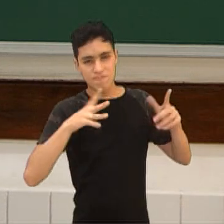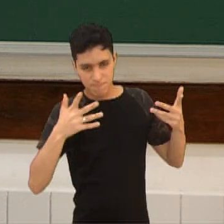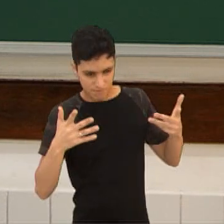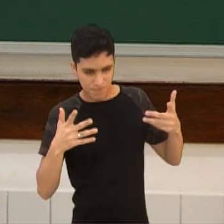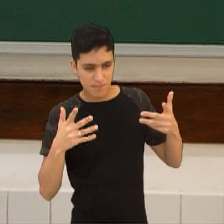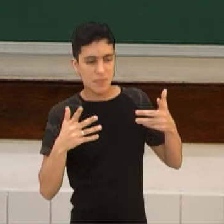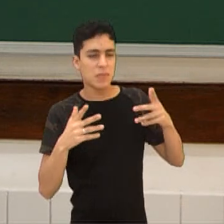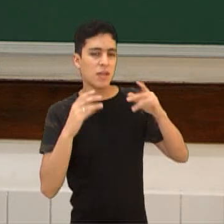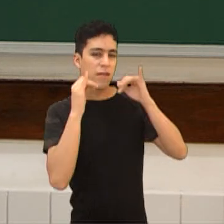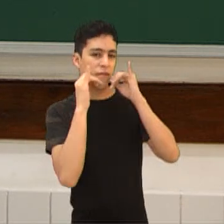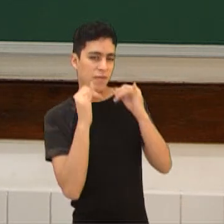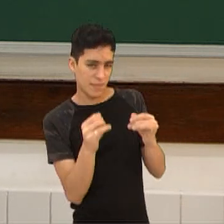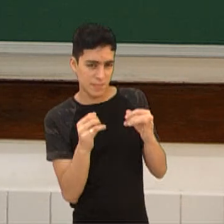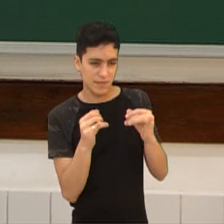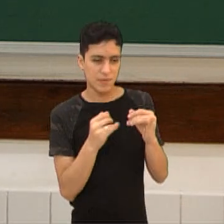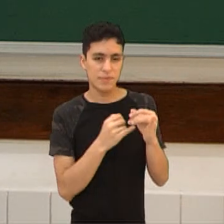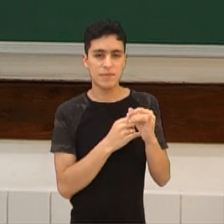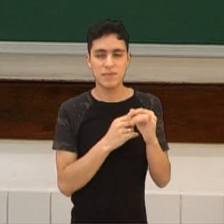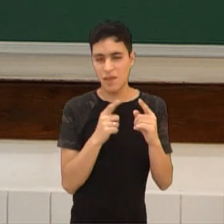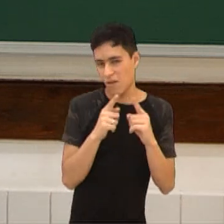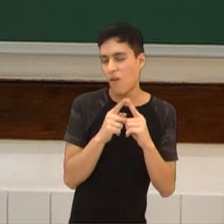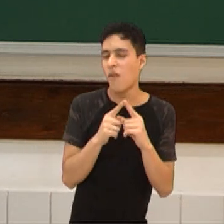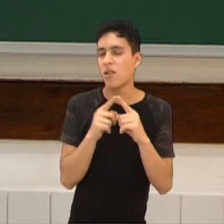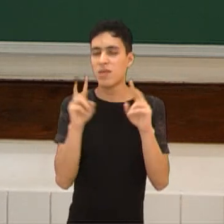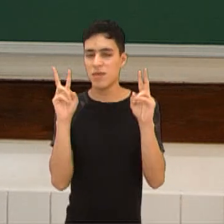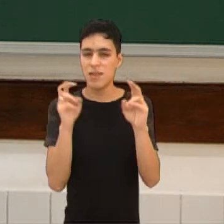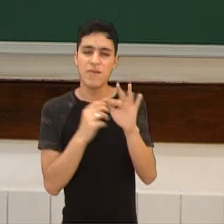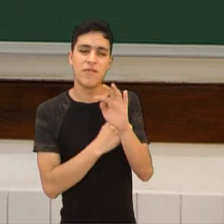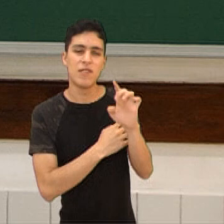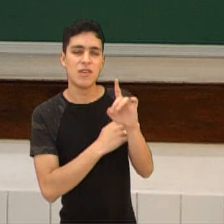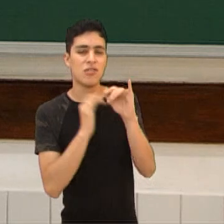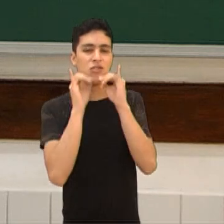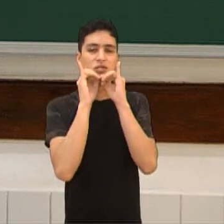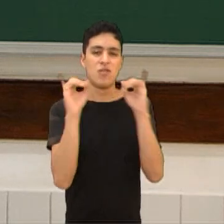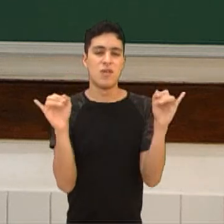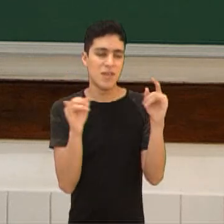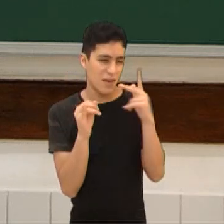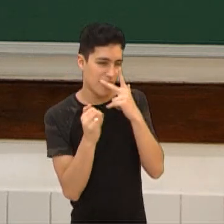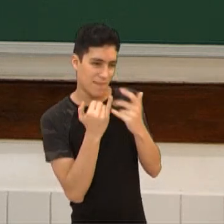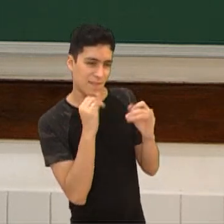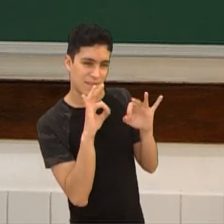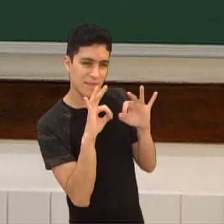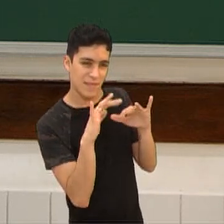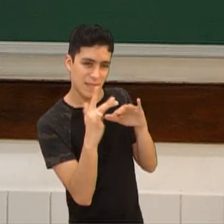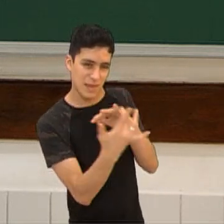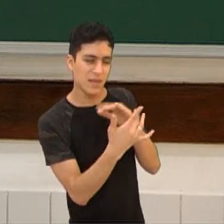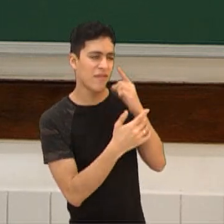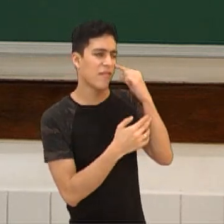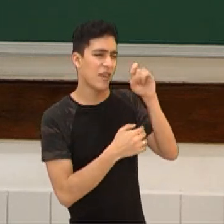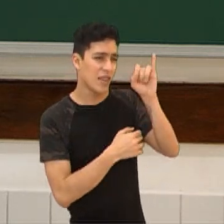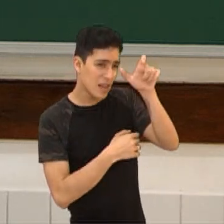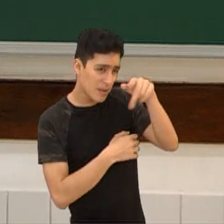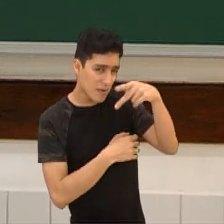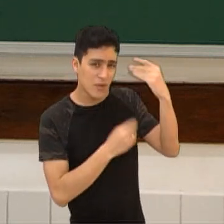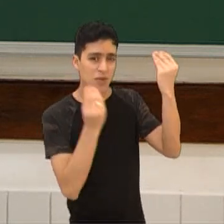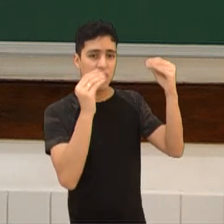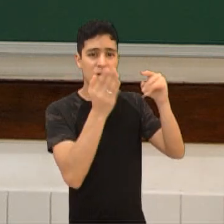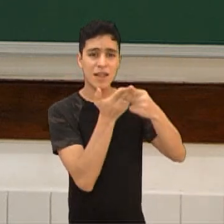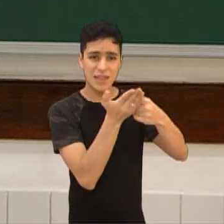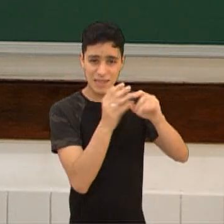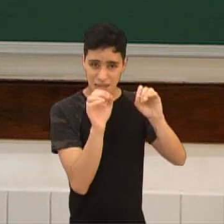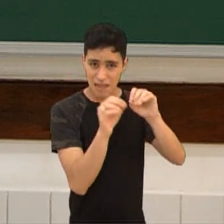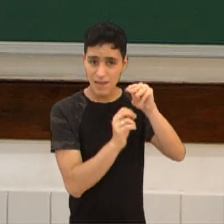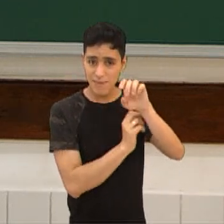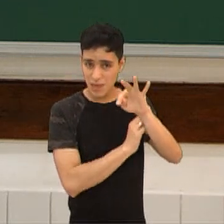painel de recados, no feed de notícias, né? Tem que entender que é uma rede social. Vai lá e verifica se o professor não marcou contigo um meet,